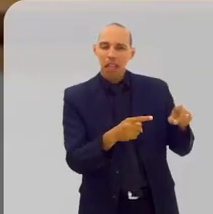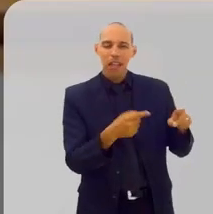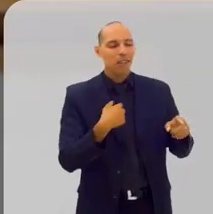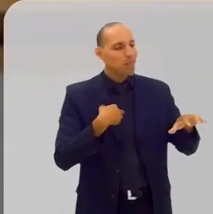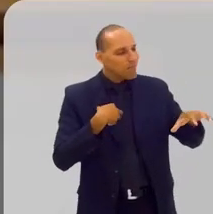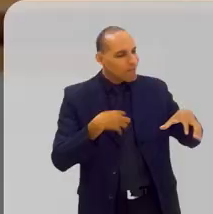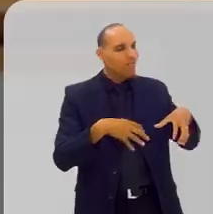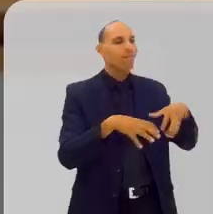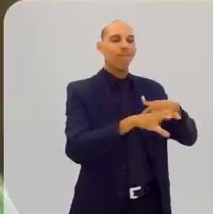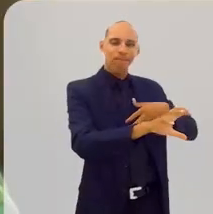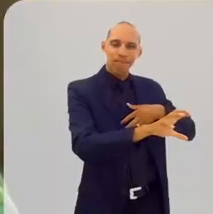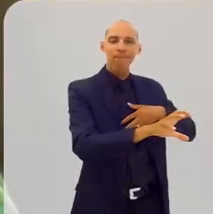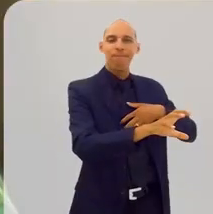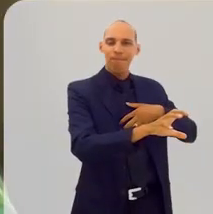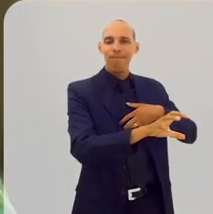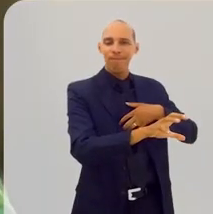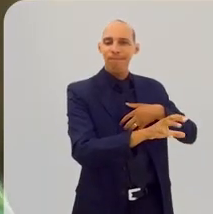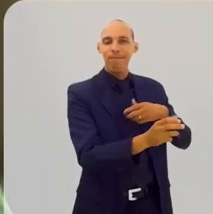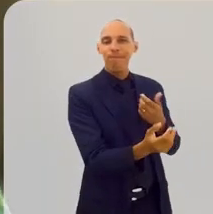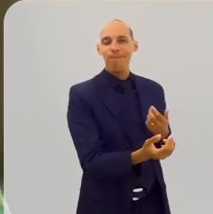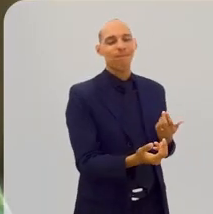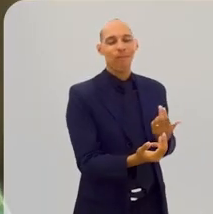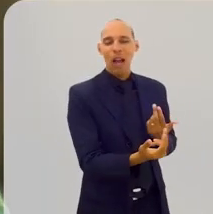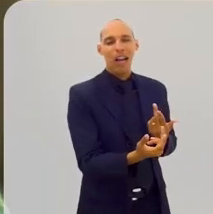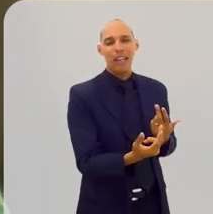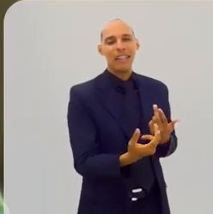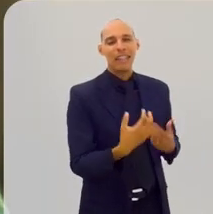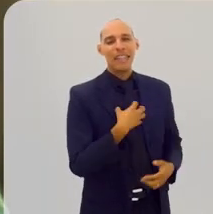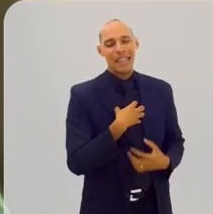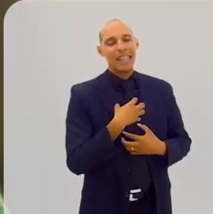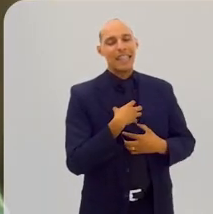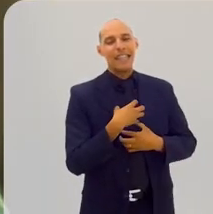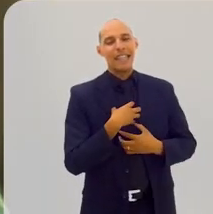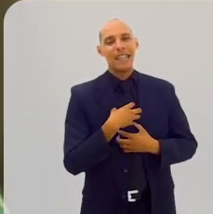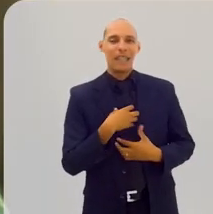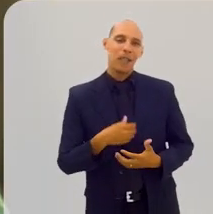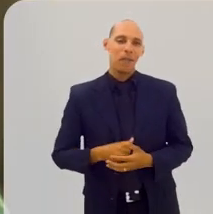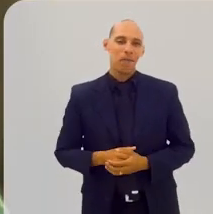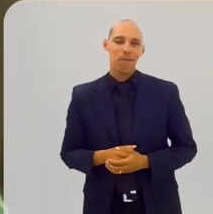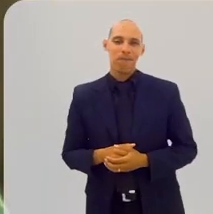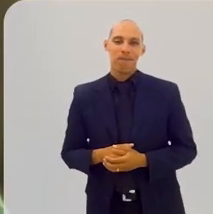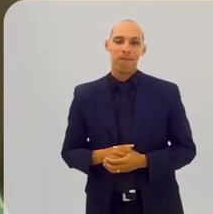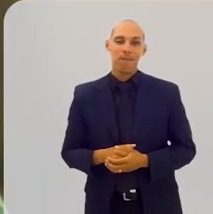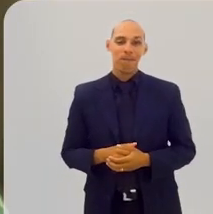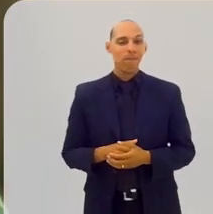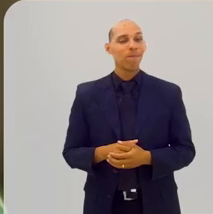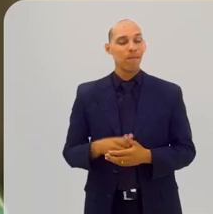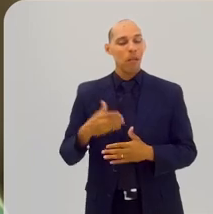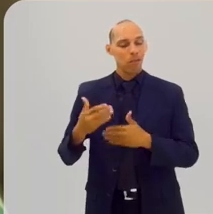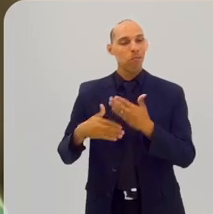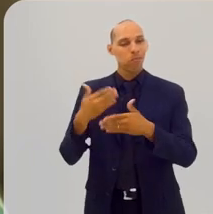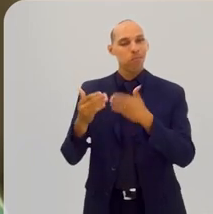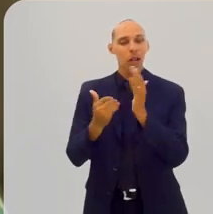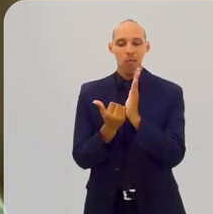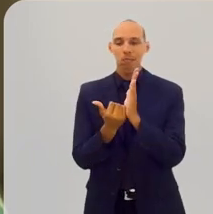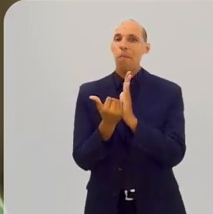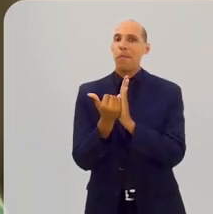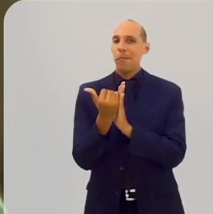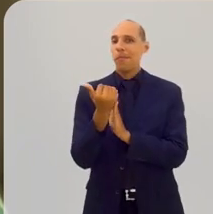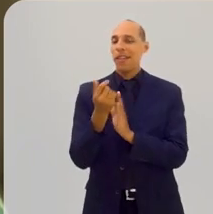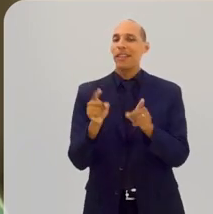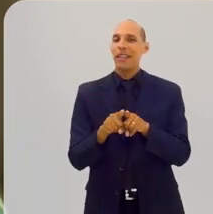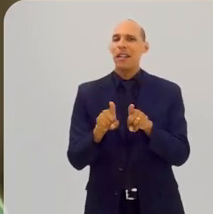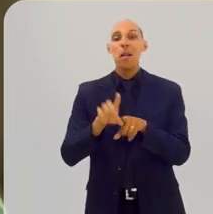criticado o mais criticado eu consigo ter a simpatia isso foi crescendo ao longo do tempo